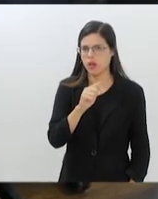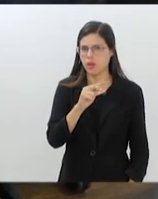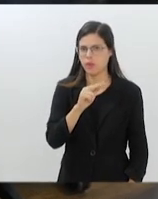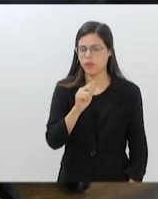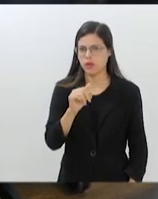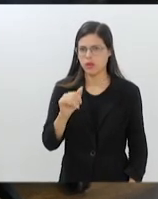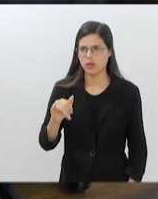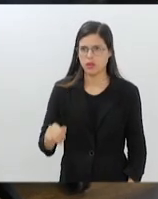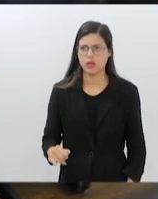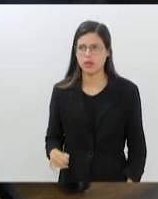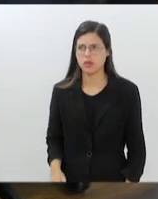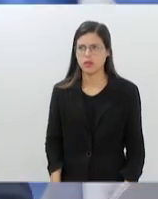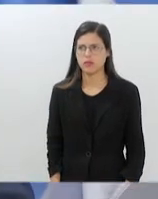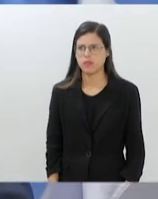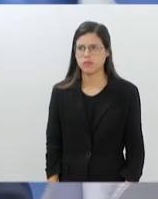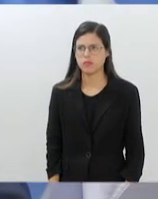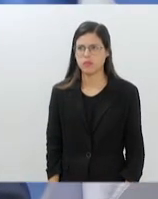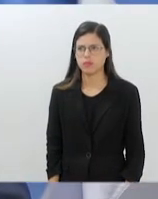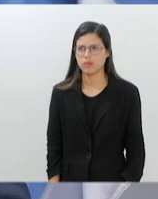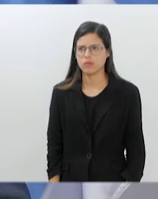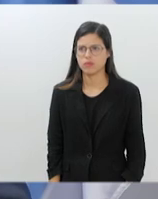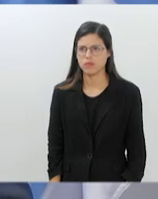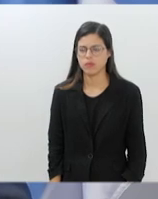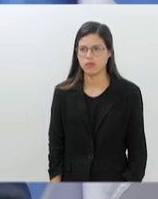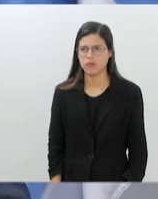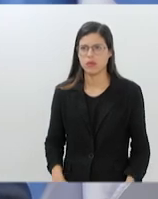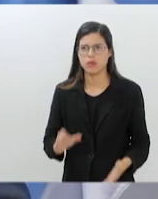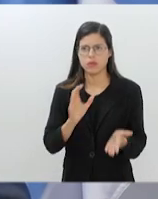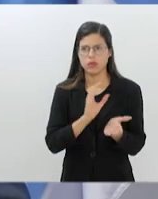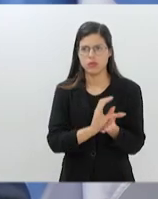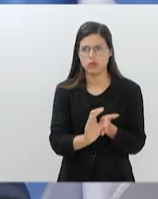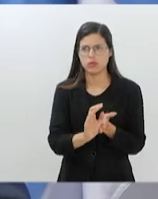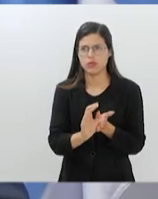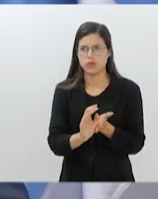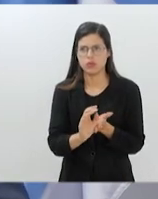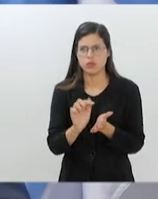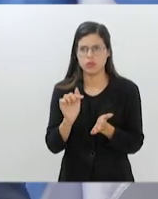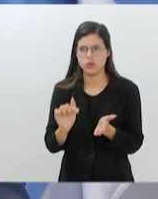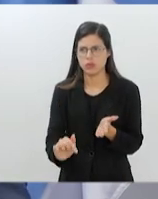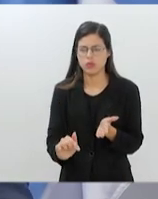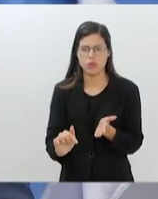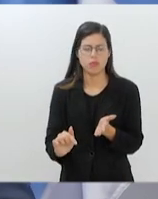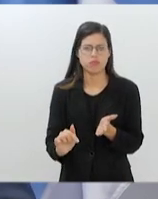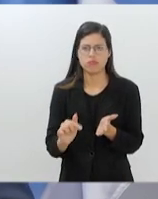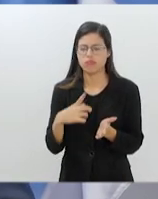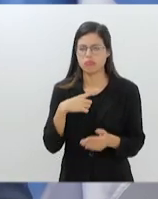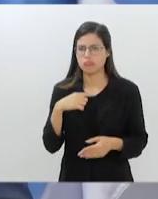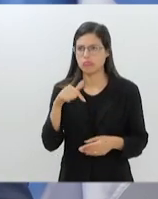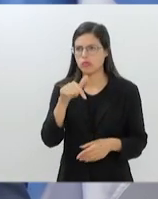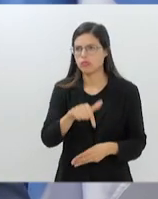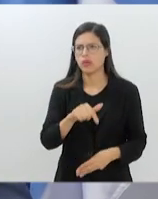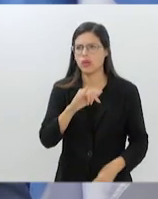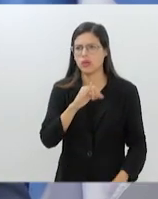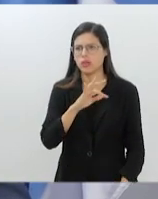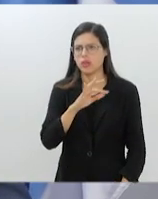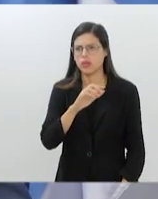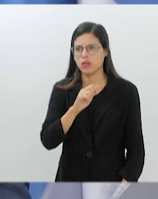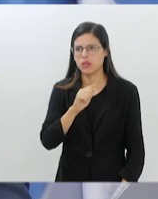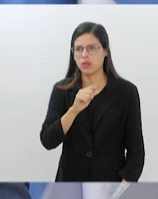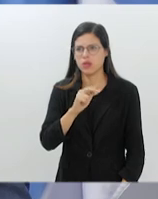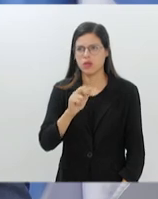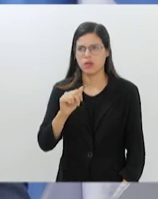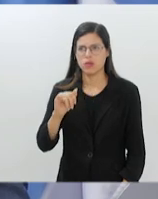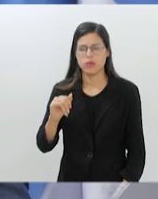investidor internacional multibilionário capaz de investir na Sedai em Itaguaí e não quero não não me não não